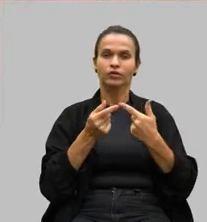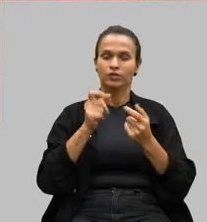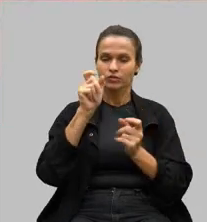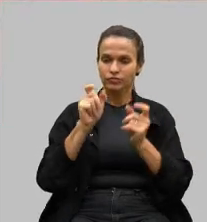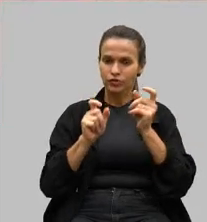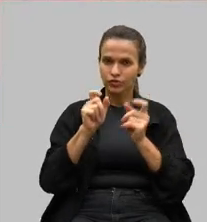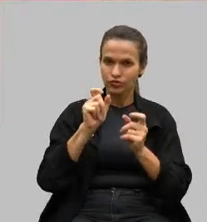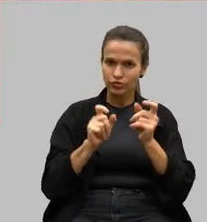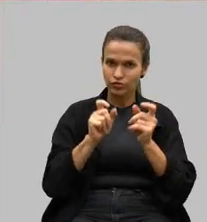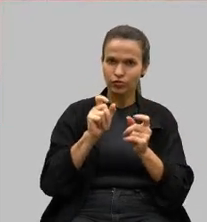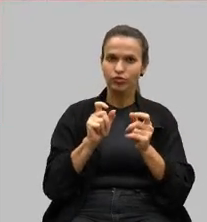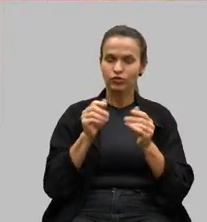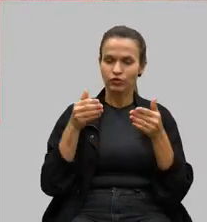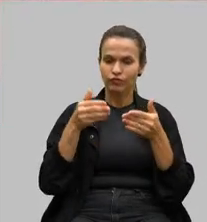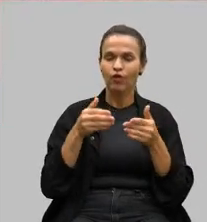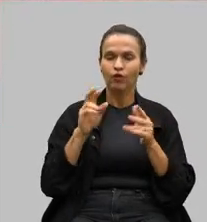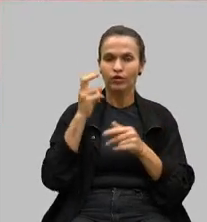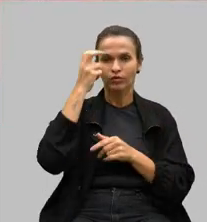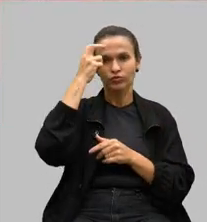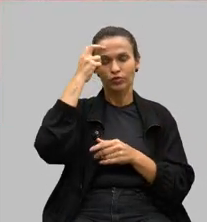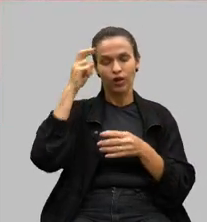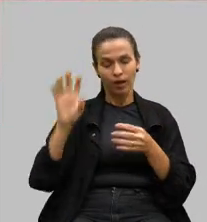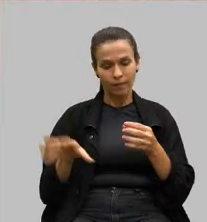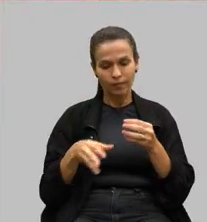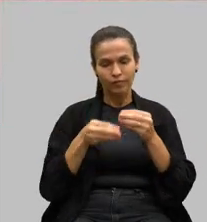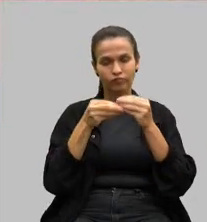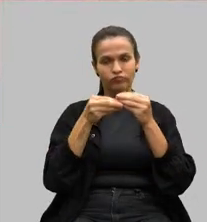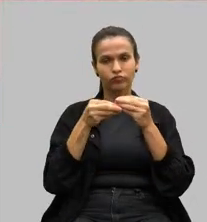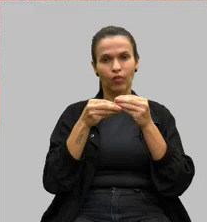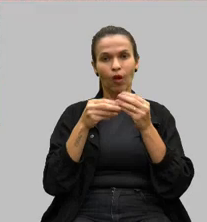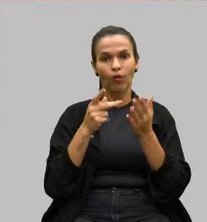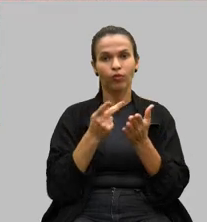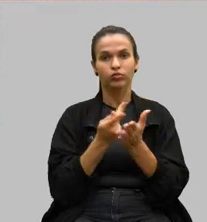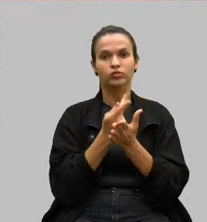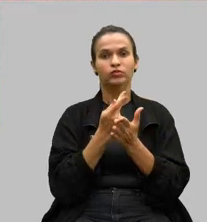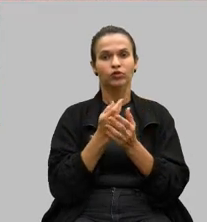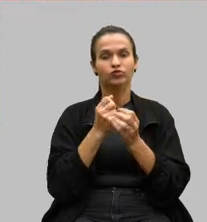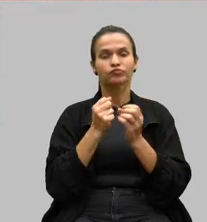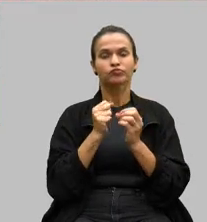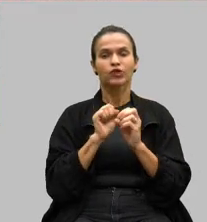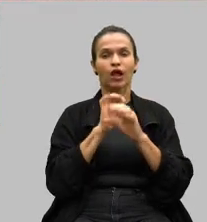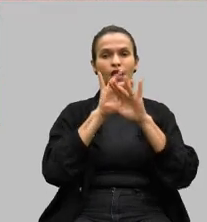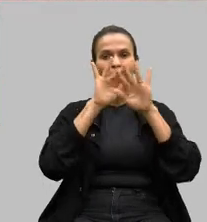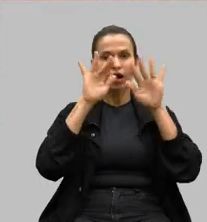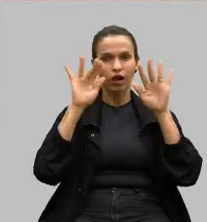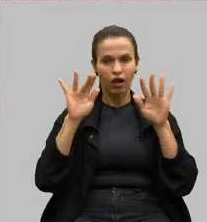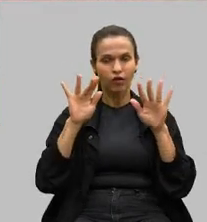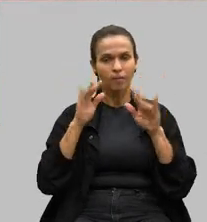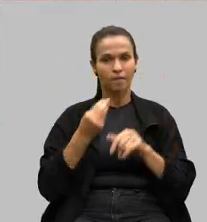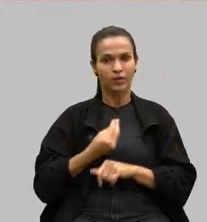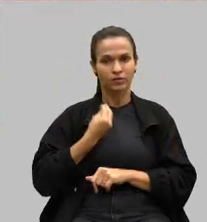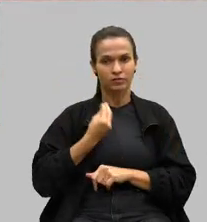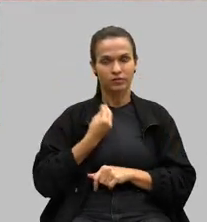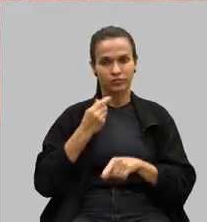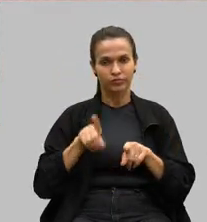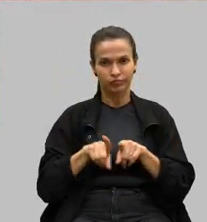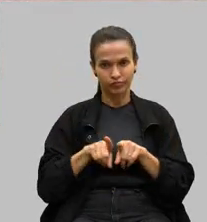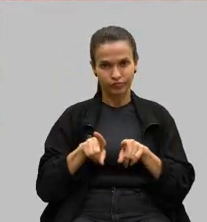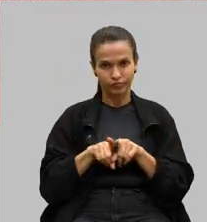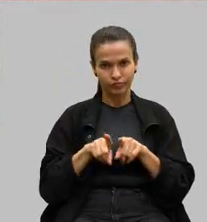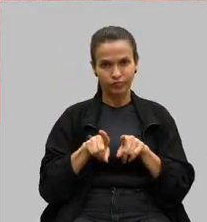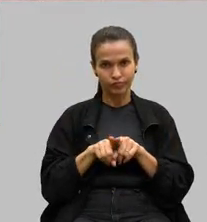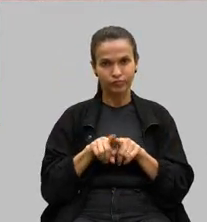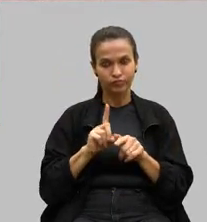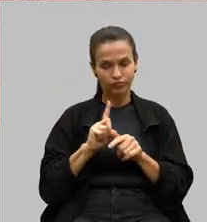que a implementação ela se dê de forma transparente participativa e que a